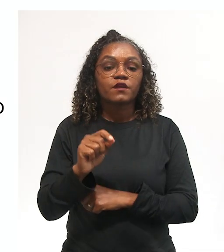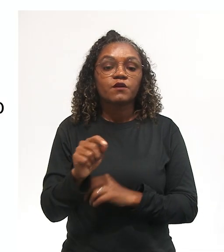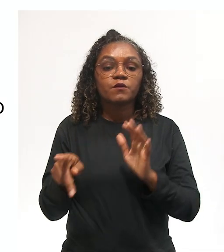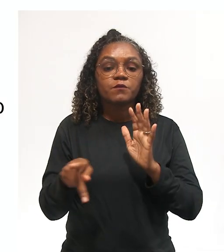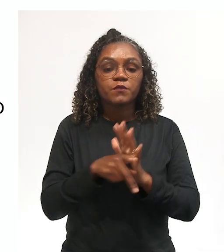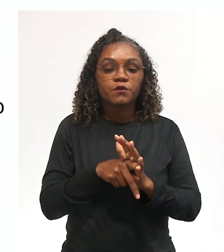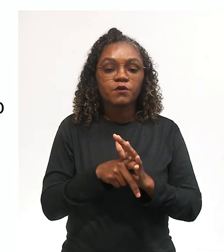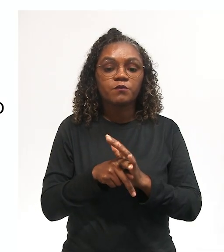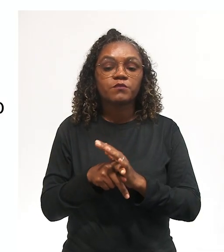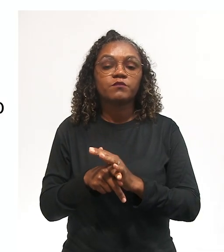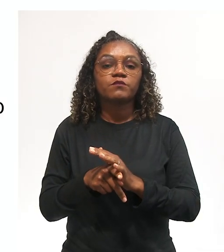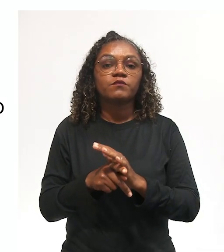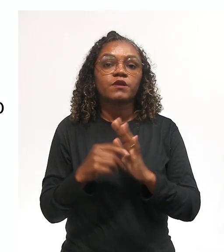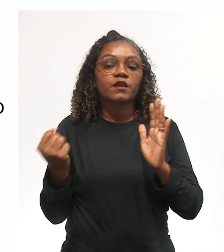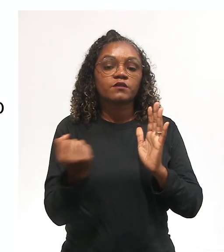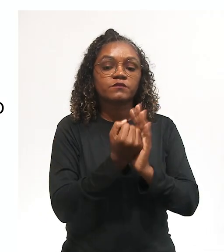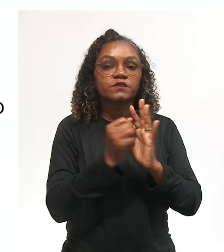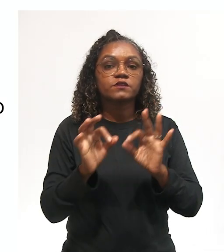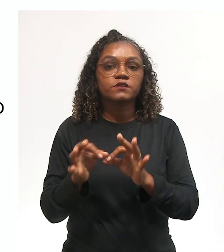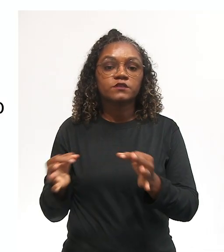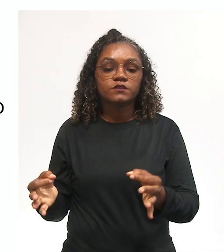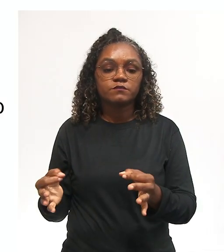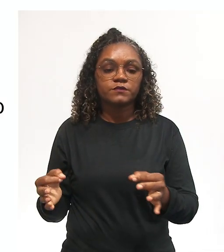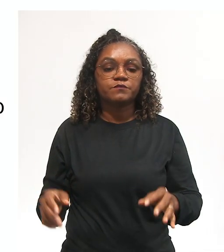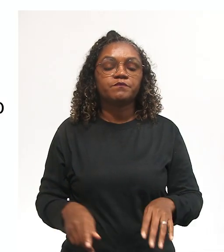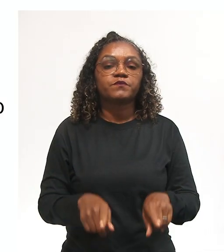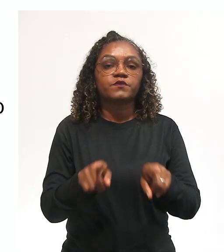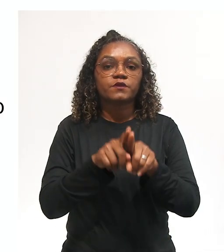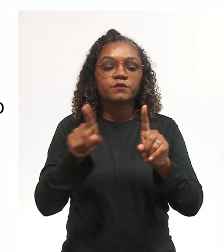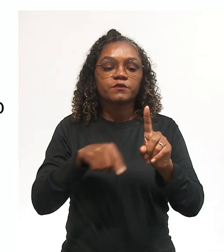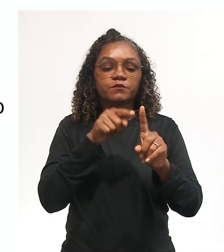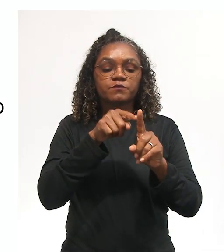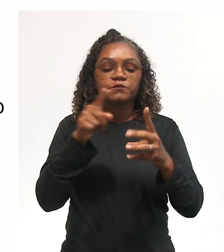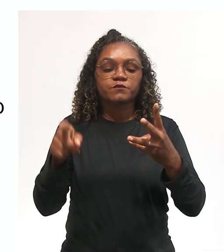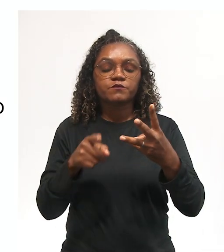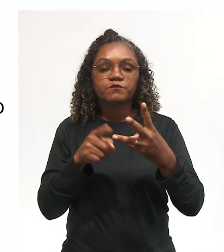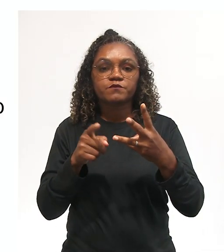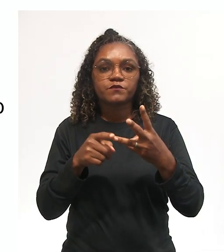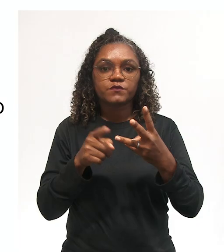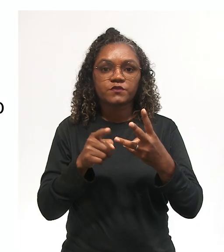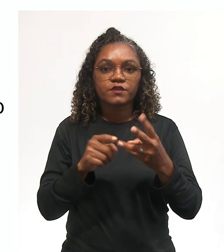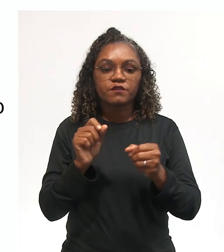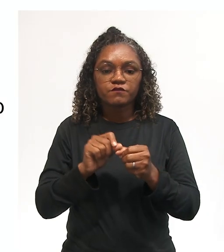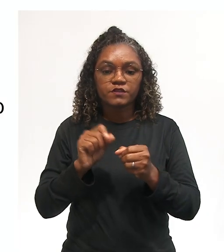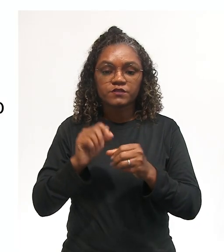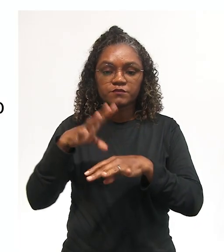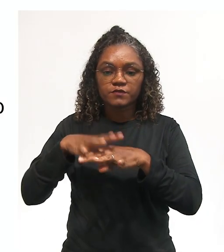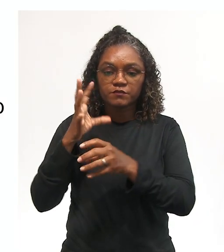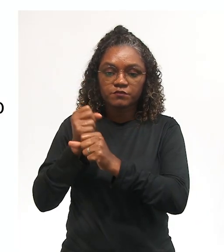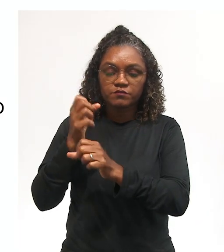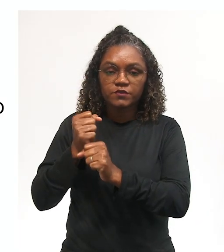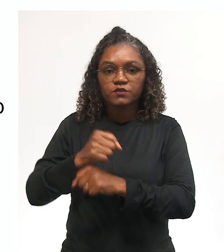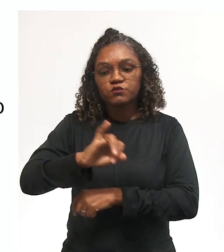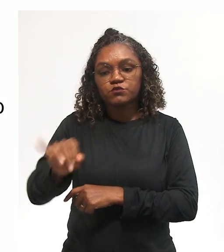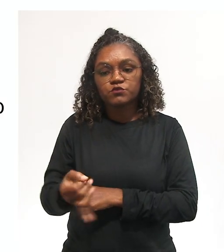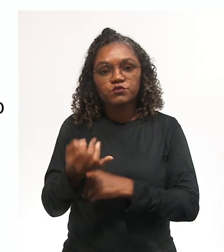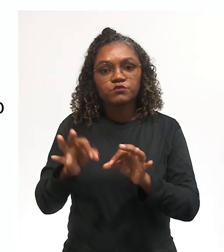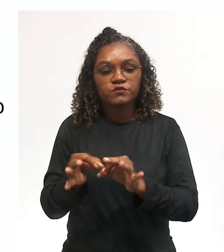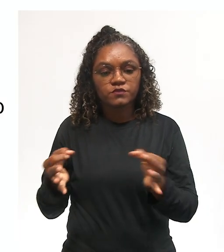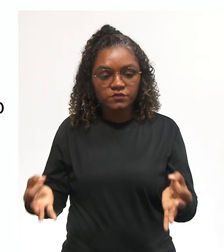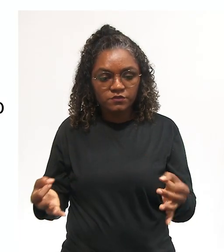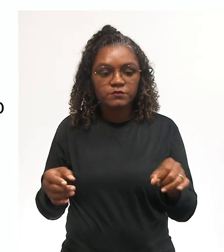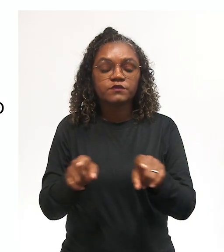capitalização simples. Fazer operações com juros simples. Aplicar o conceito de